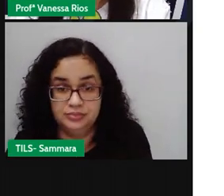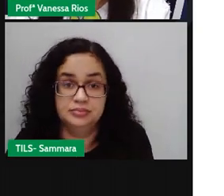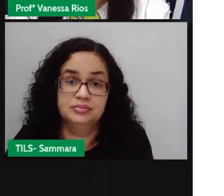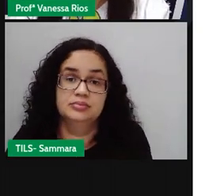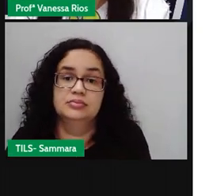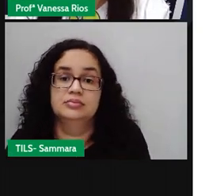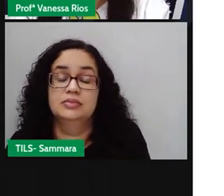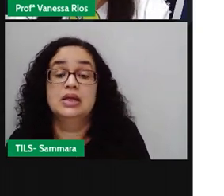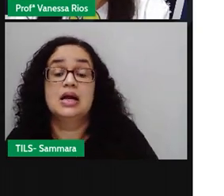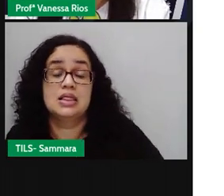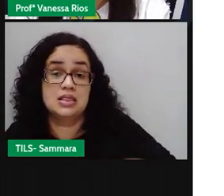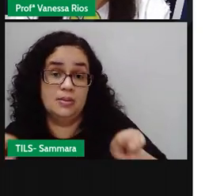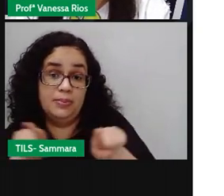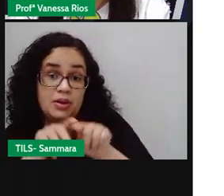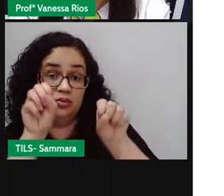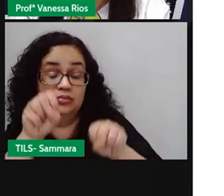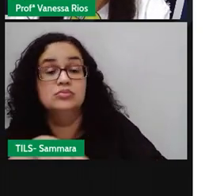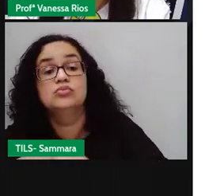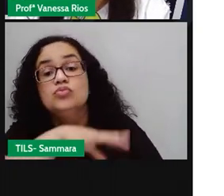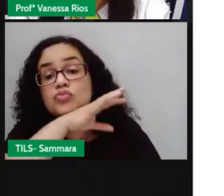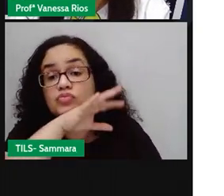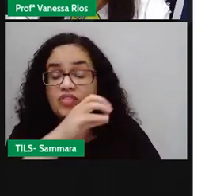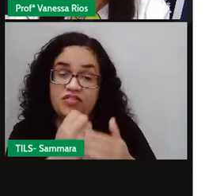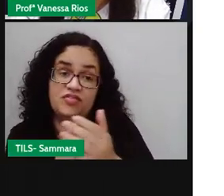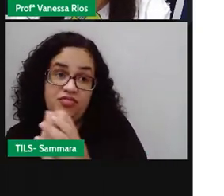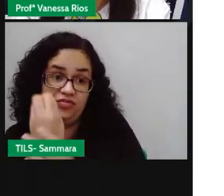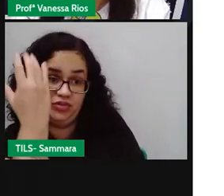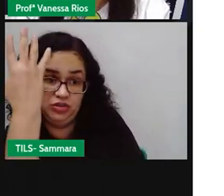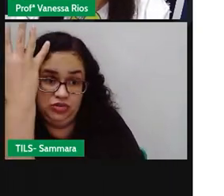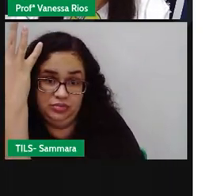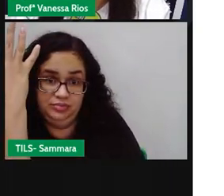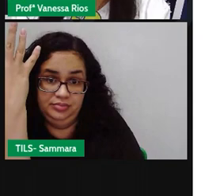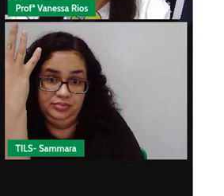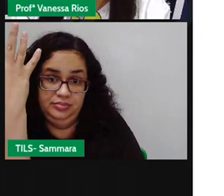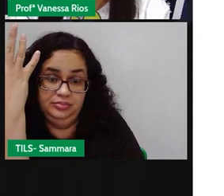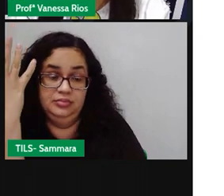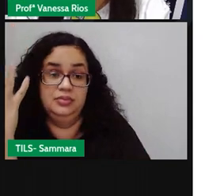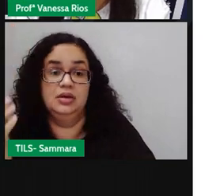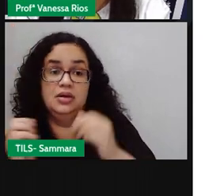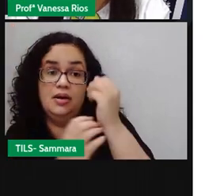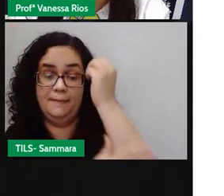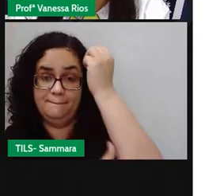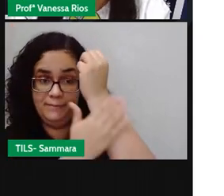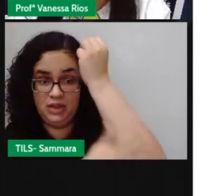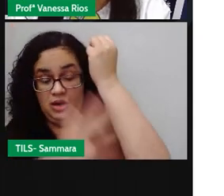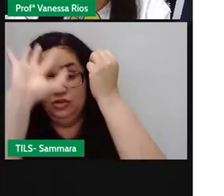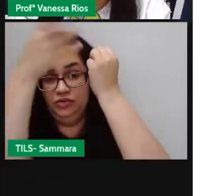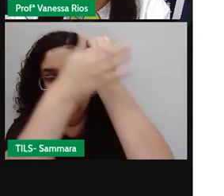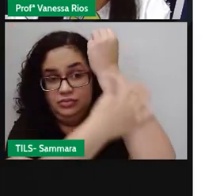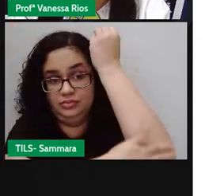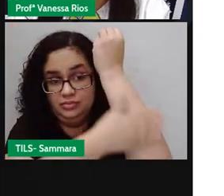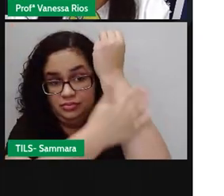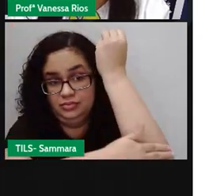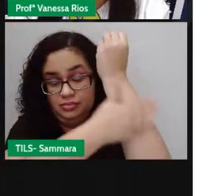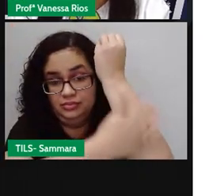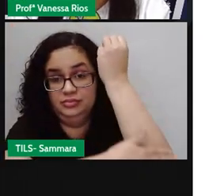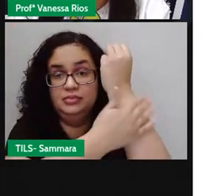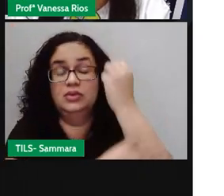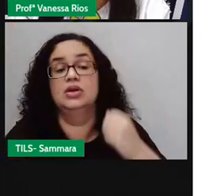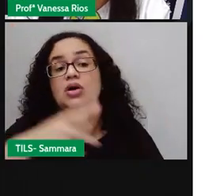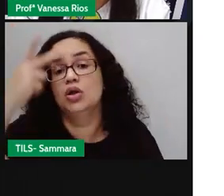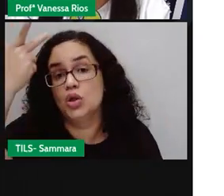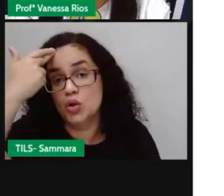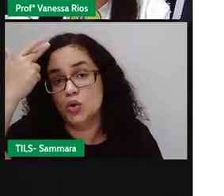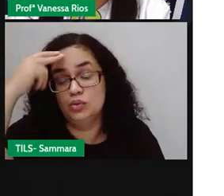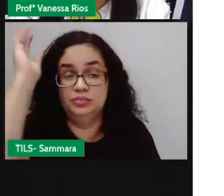E ele pode ser também de origem vegetal, exemplo aí, a borracha. Então, os materiais